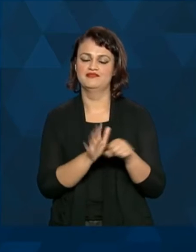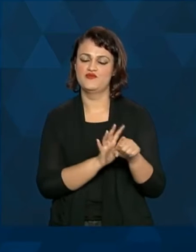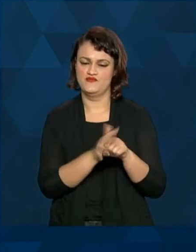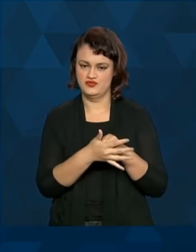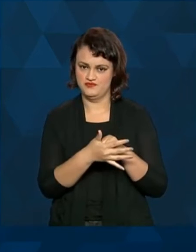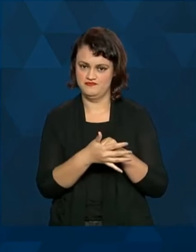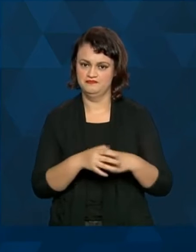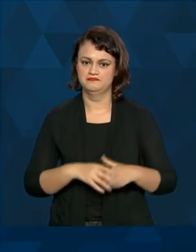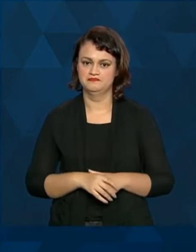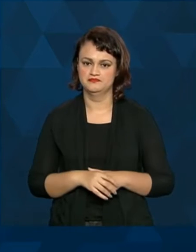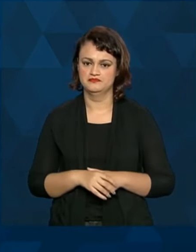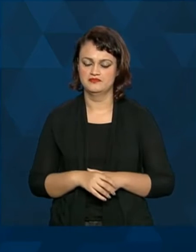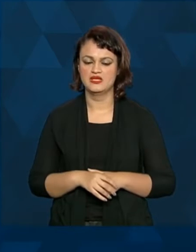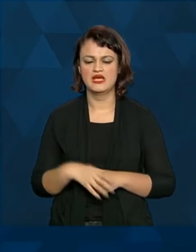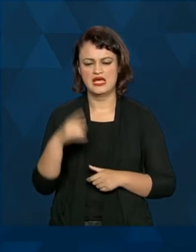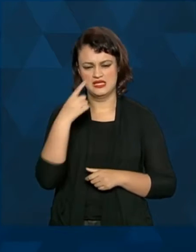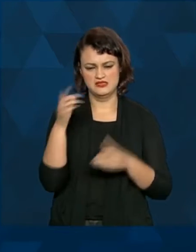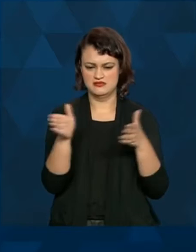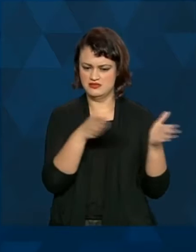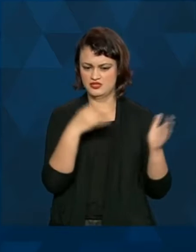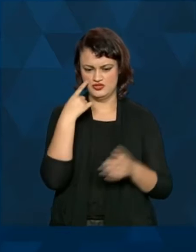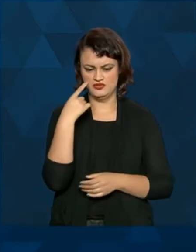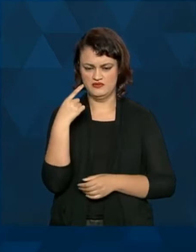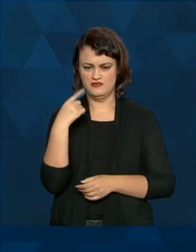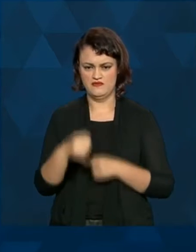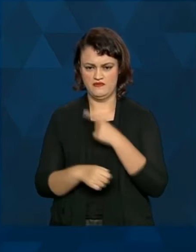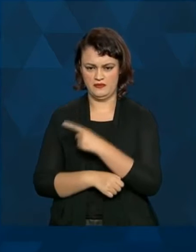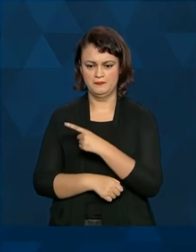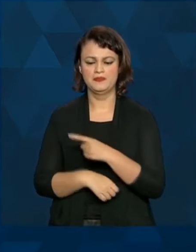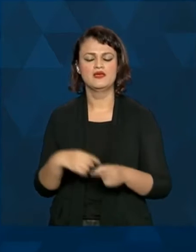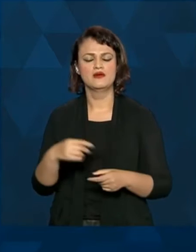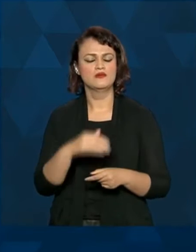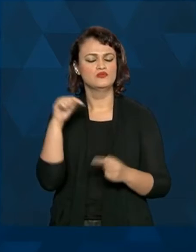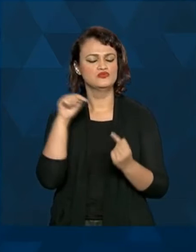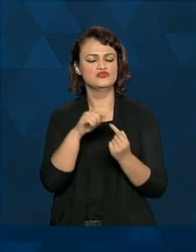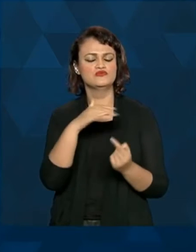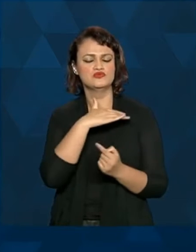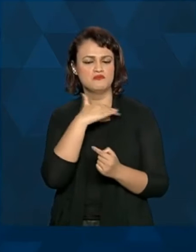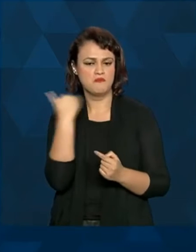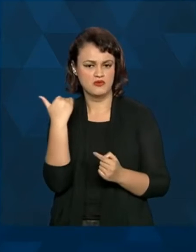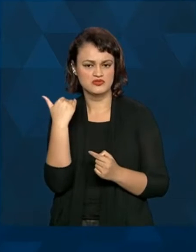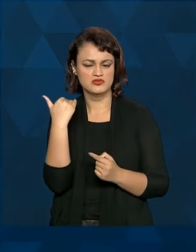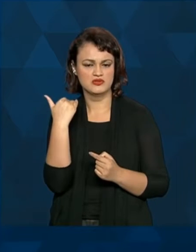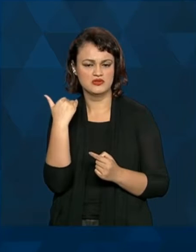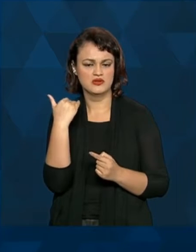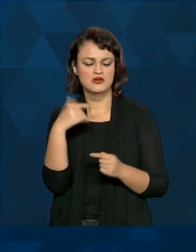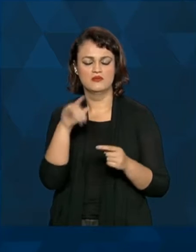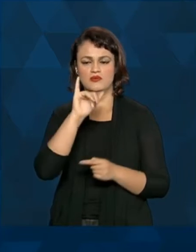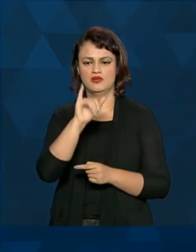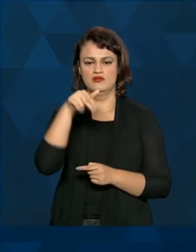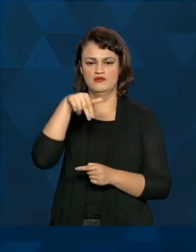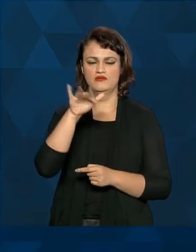Covid. A gente tem nesse slide, além dos casos de óbitos de síndrome respiratória pela